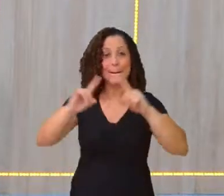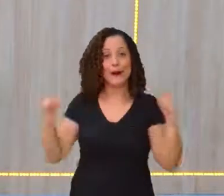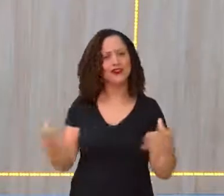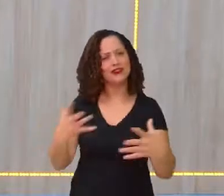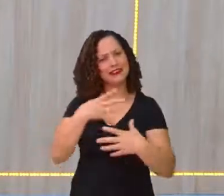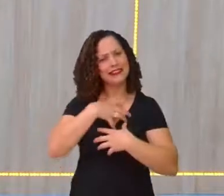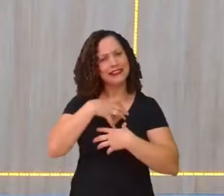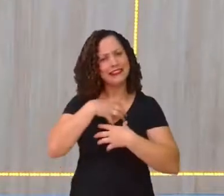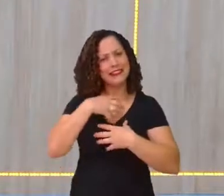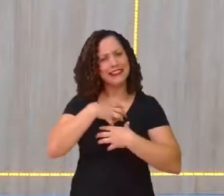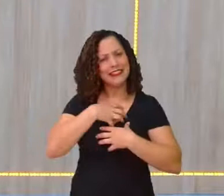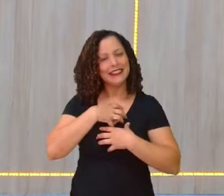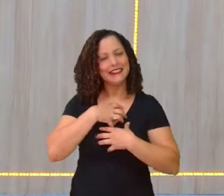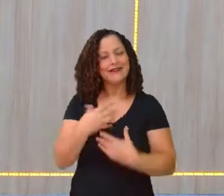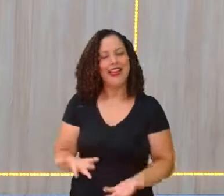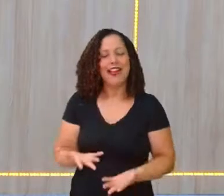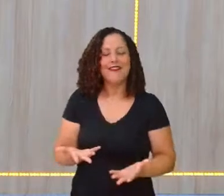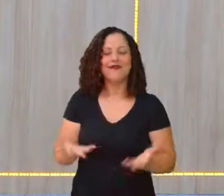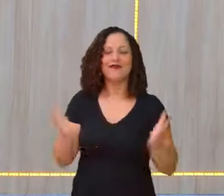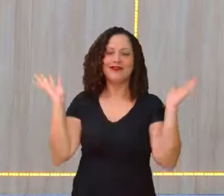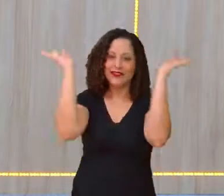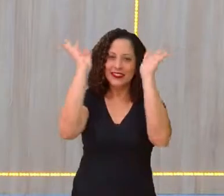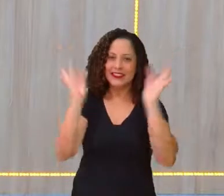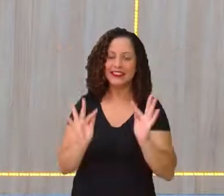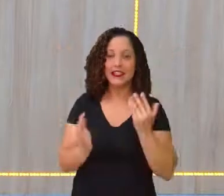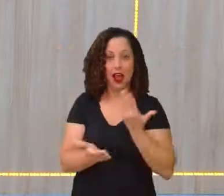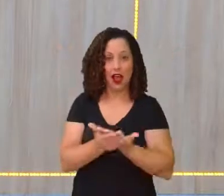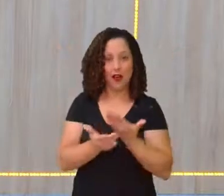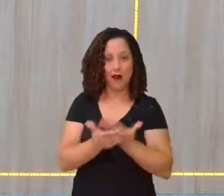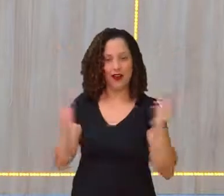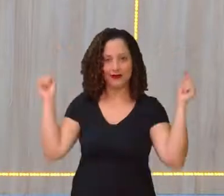em casa na minha aula para ficar aí